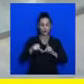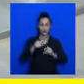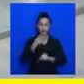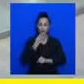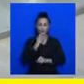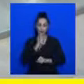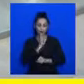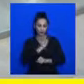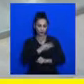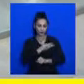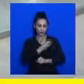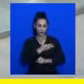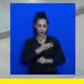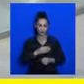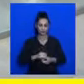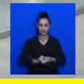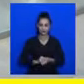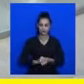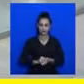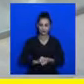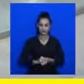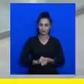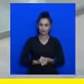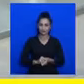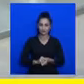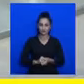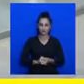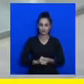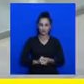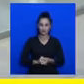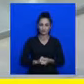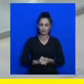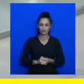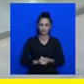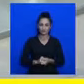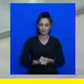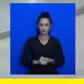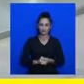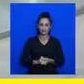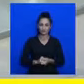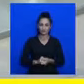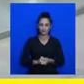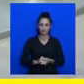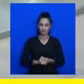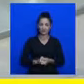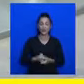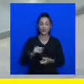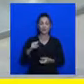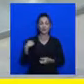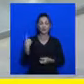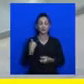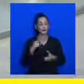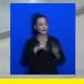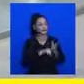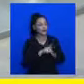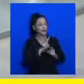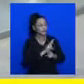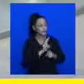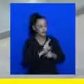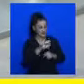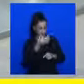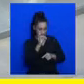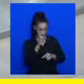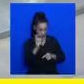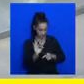sortear o time do coração. Enquanto elas retornam para os seus lugares, nós vamos perguntar às nossas auditoras se elas